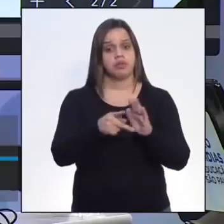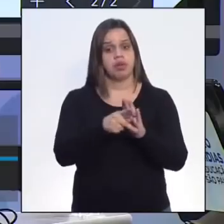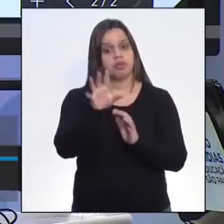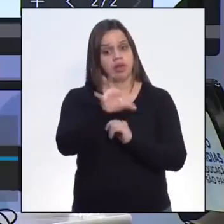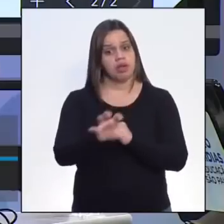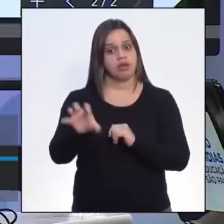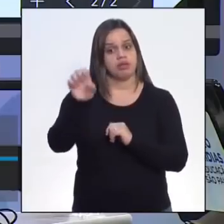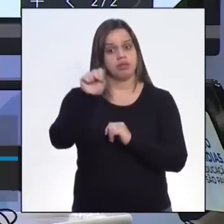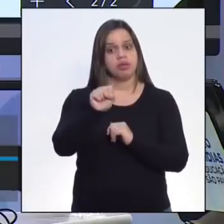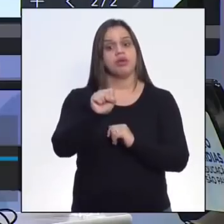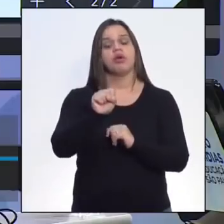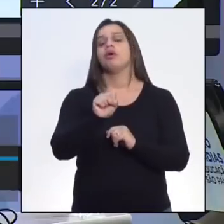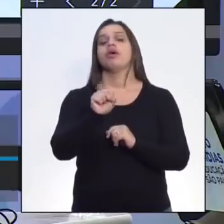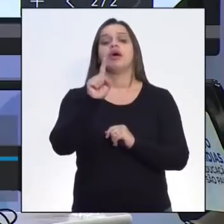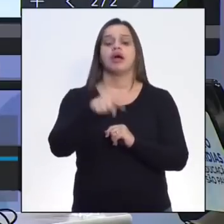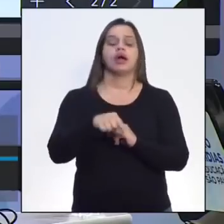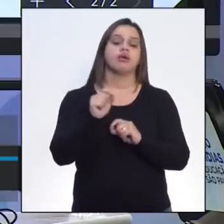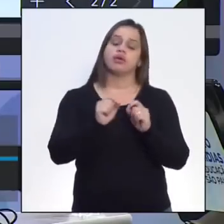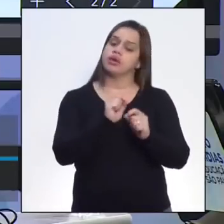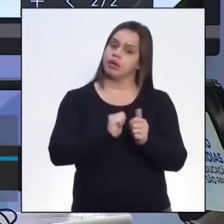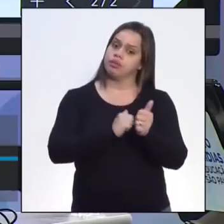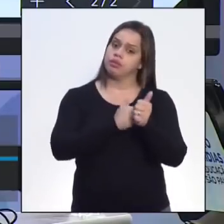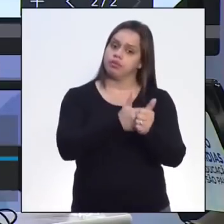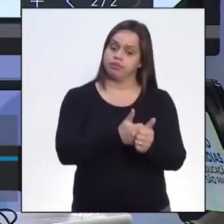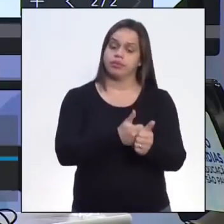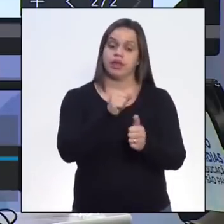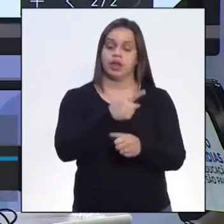por aproximação, é o